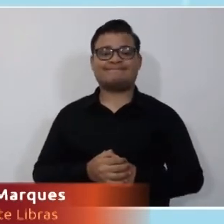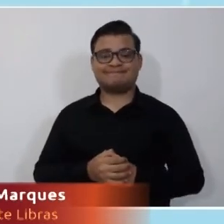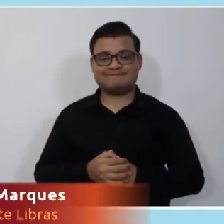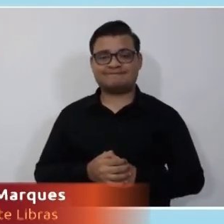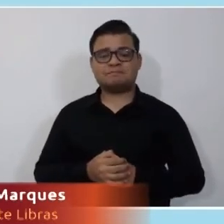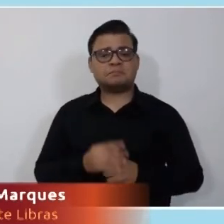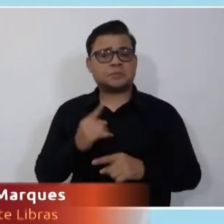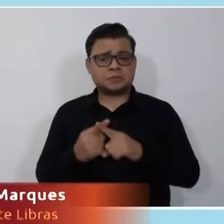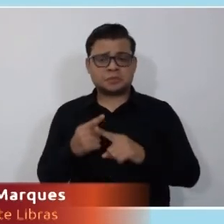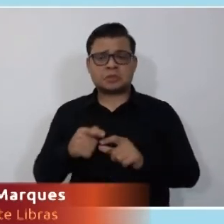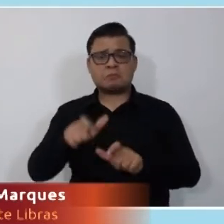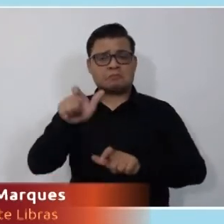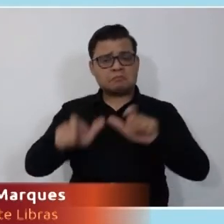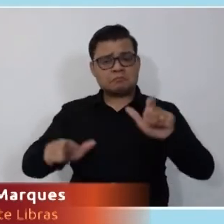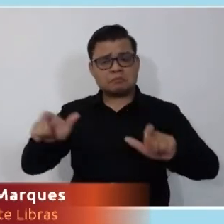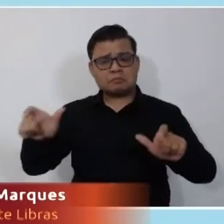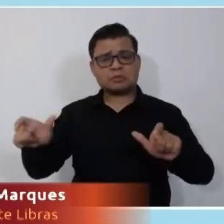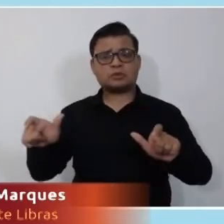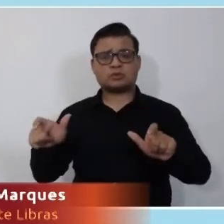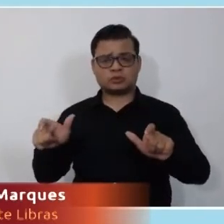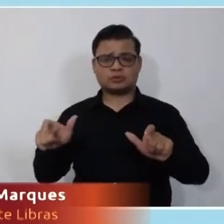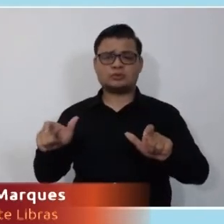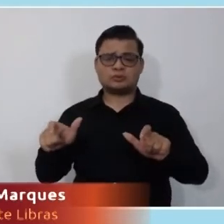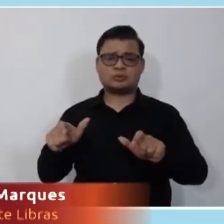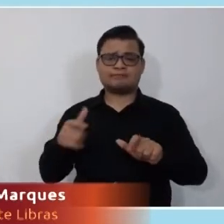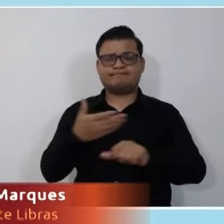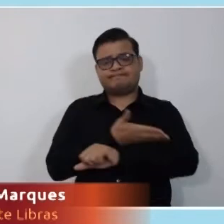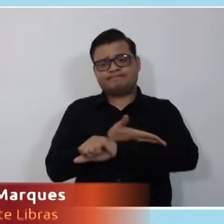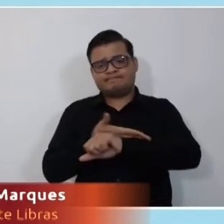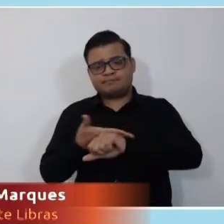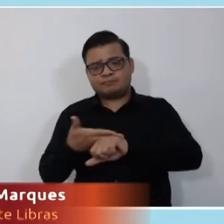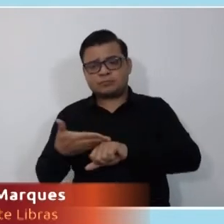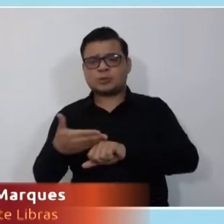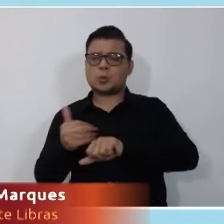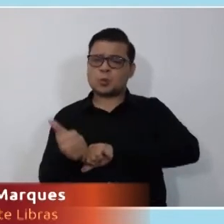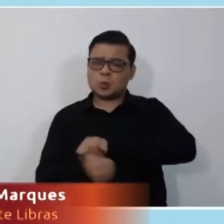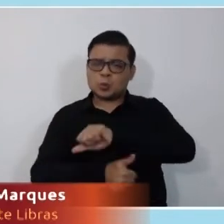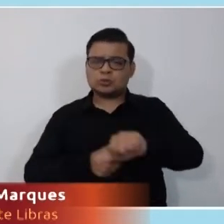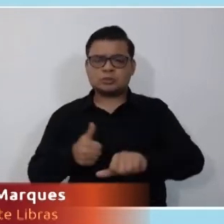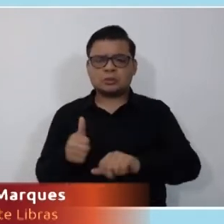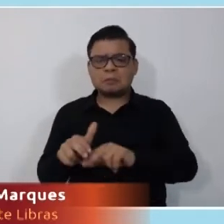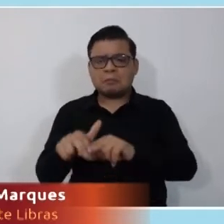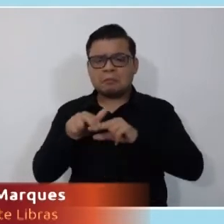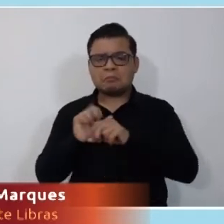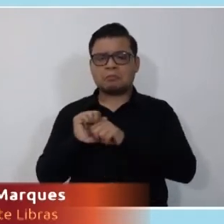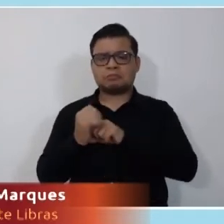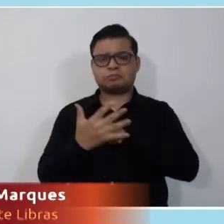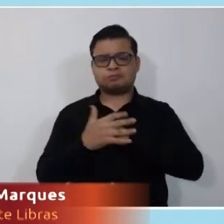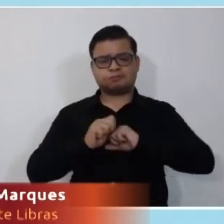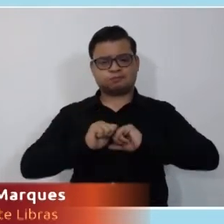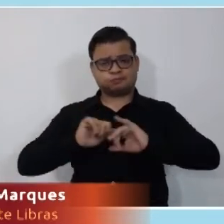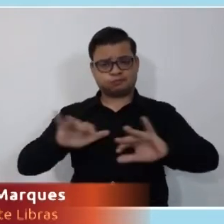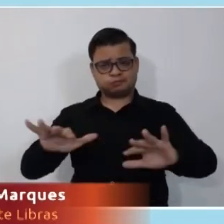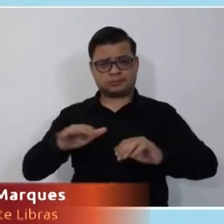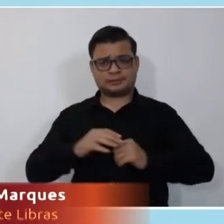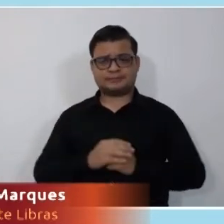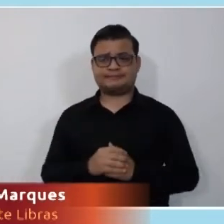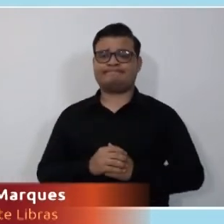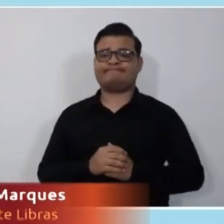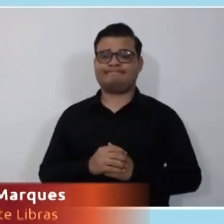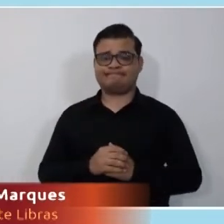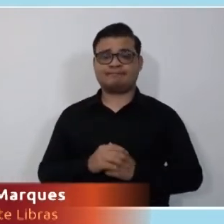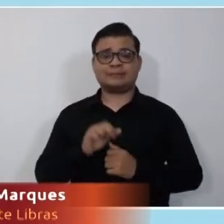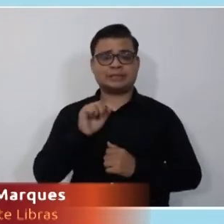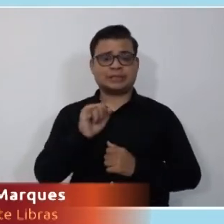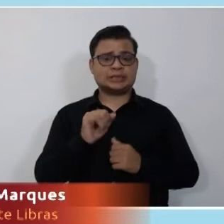de hábito por causa da pandemia, né? E nós precisamos medir essa mudança de hábito. A pessoa deixou de andar de ônibus e foi para